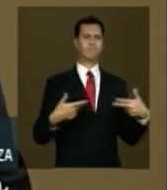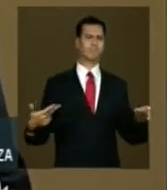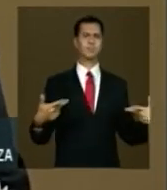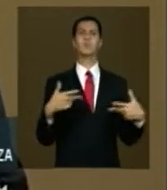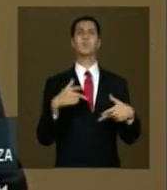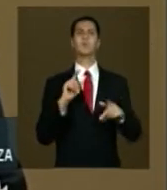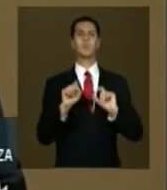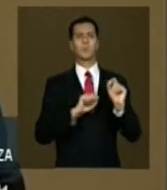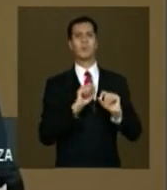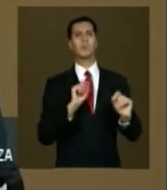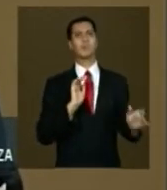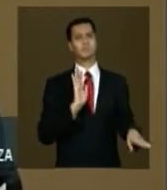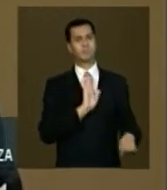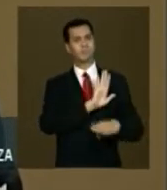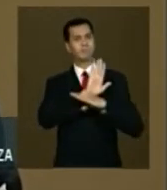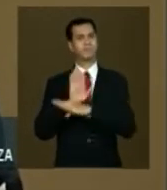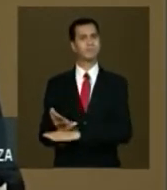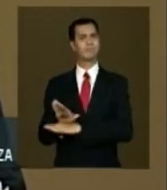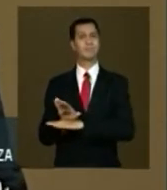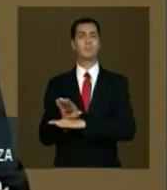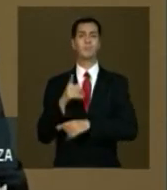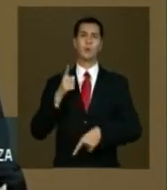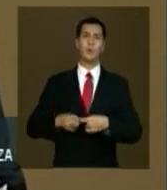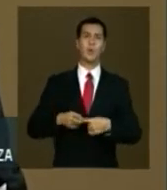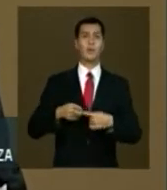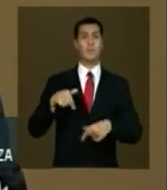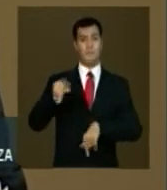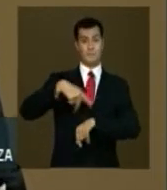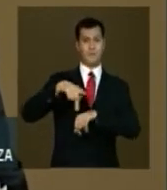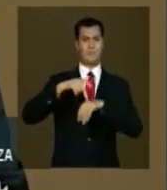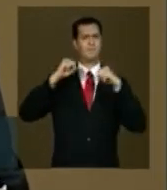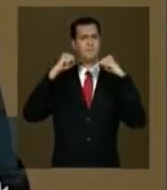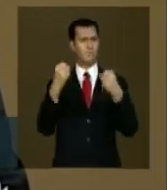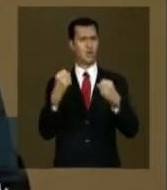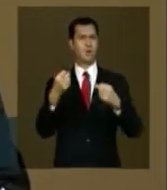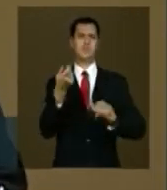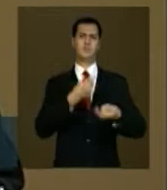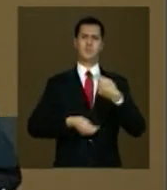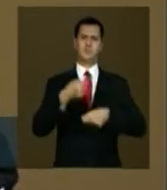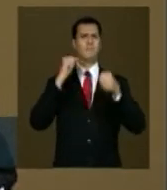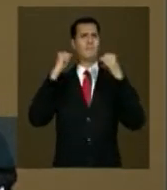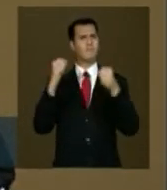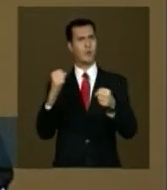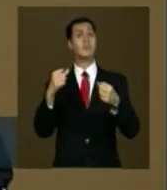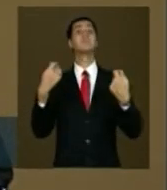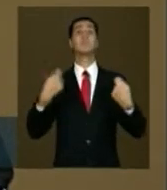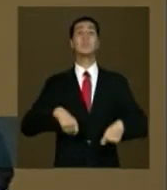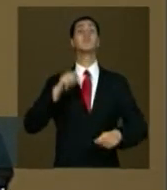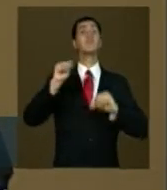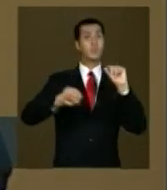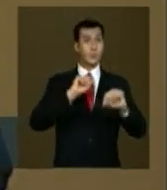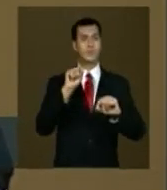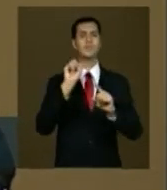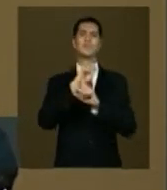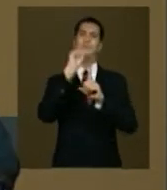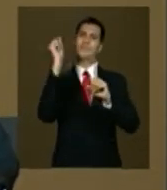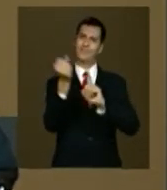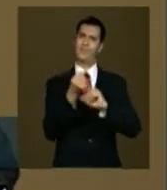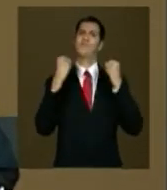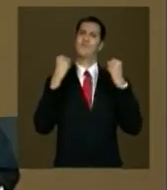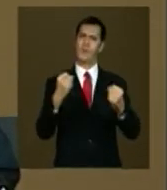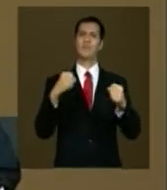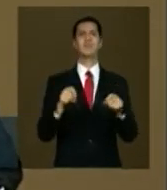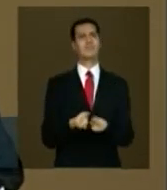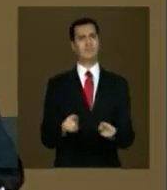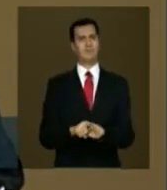possível construir um país forte e com uma economia forte fortalecendo também a agenda social